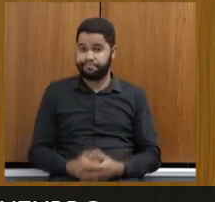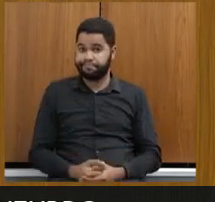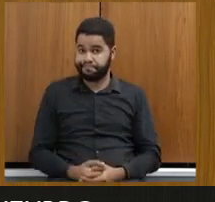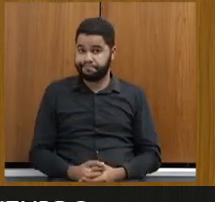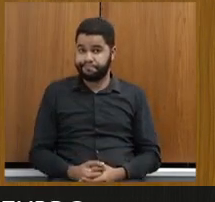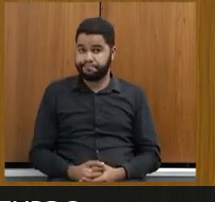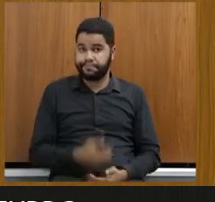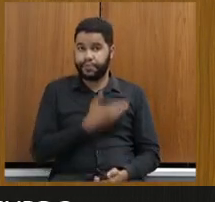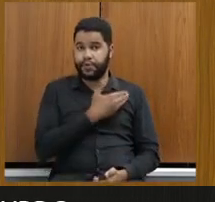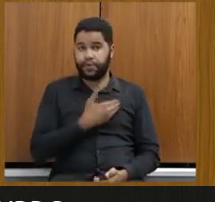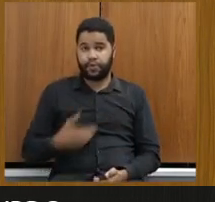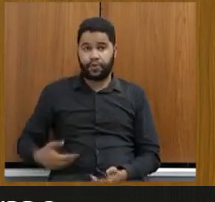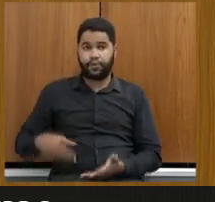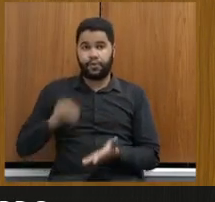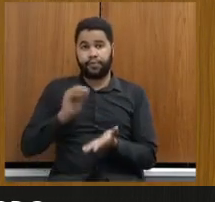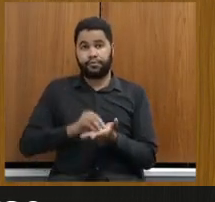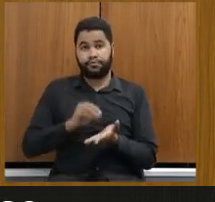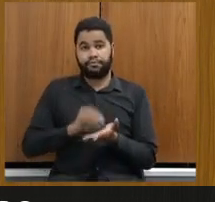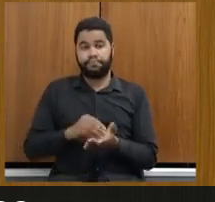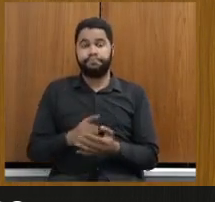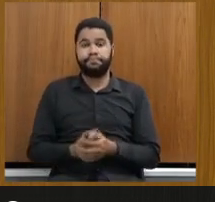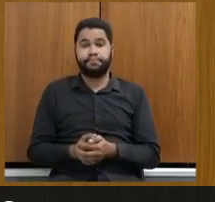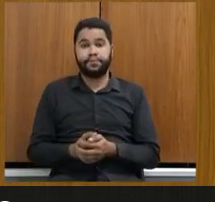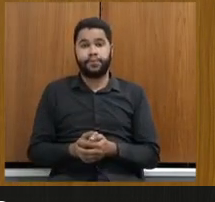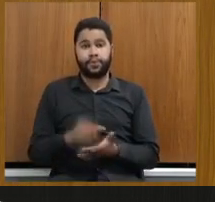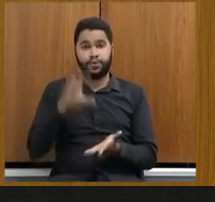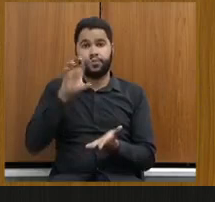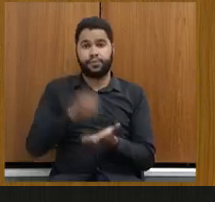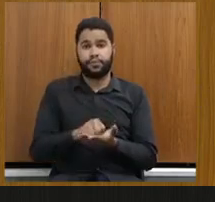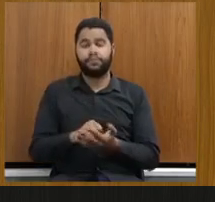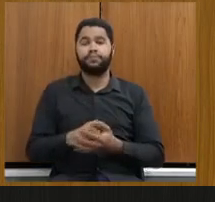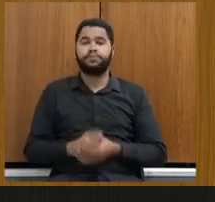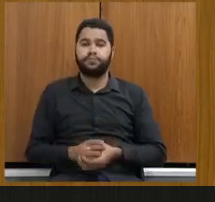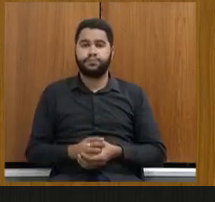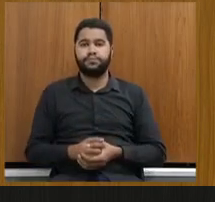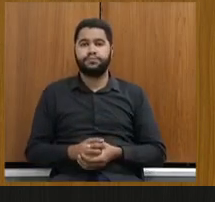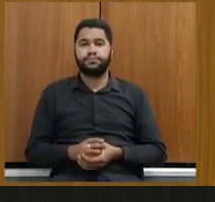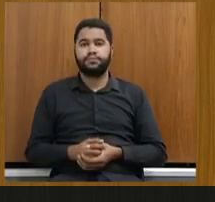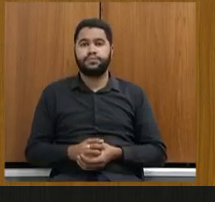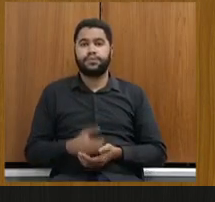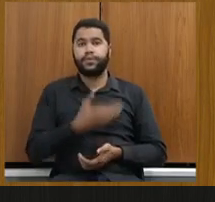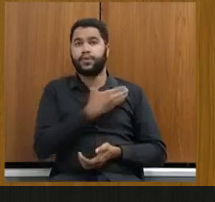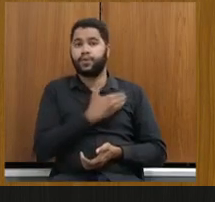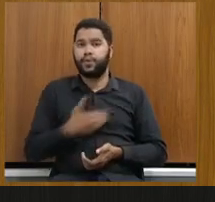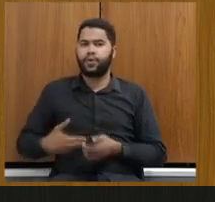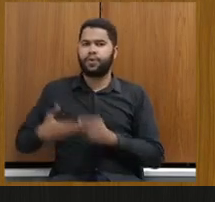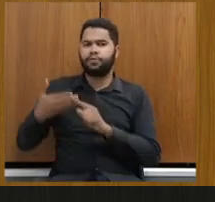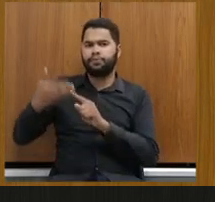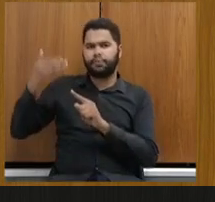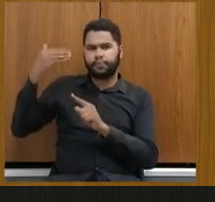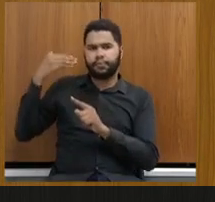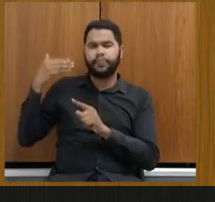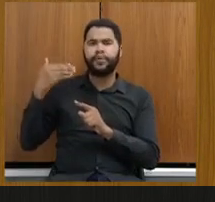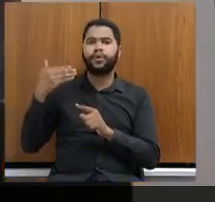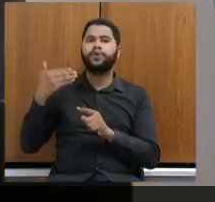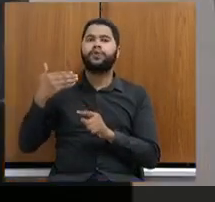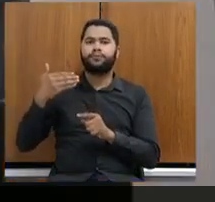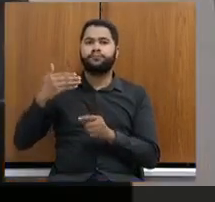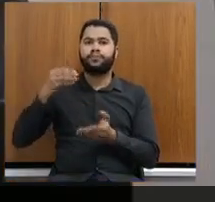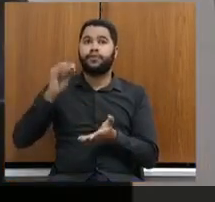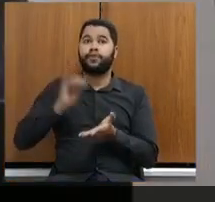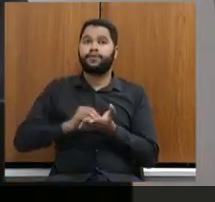o governo tem faltado Então eu queria deixar registrado o governo para trás secretário